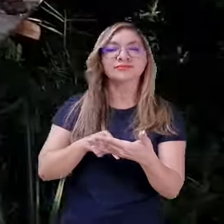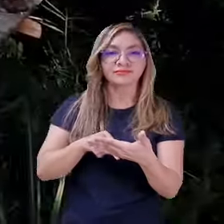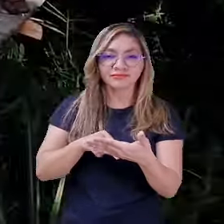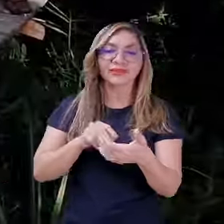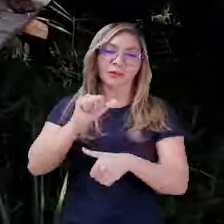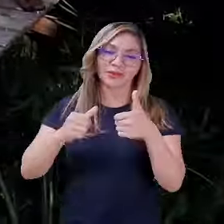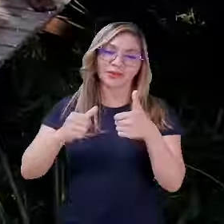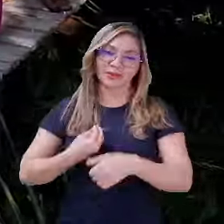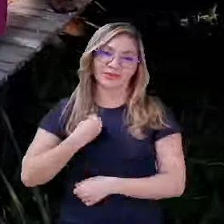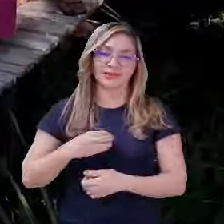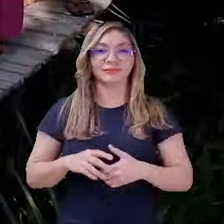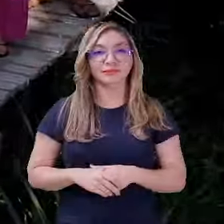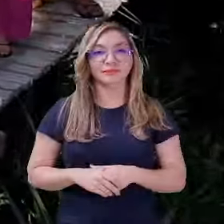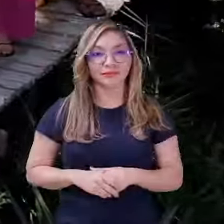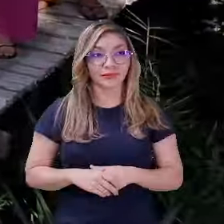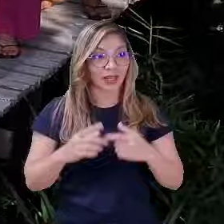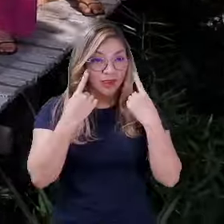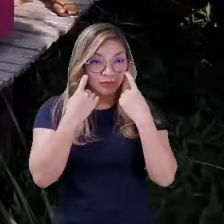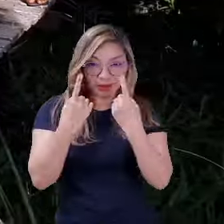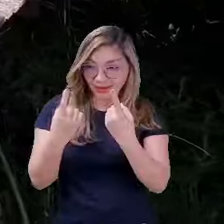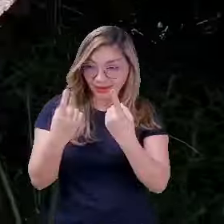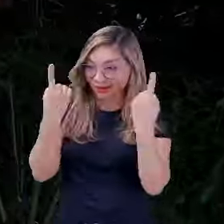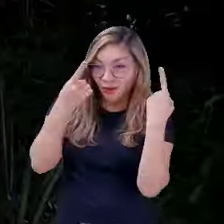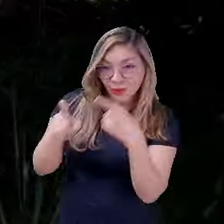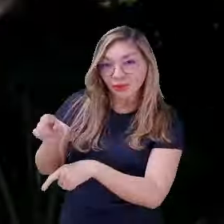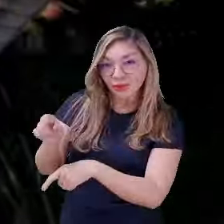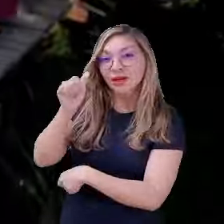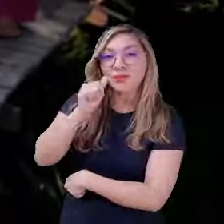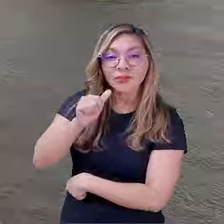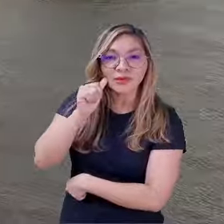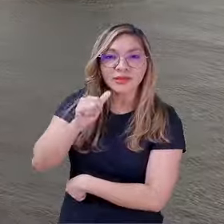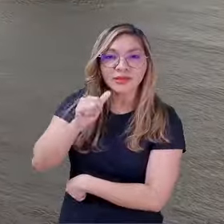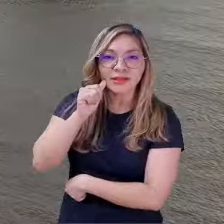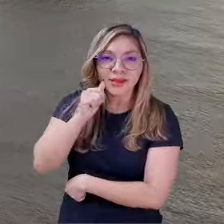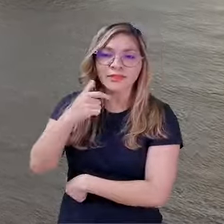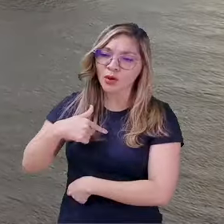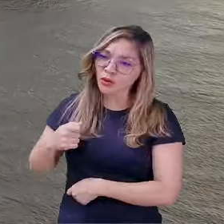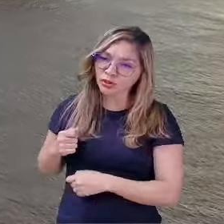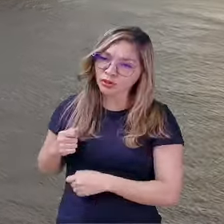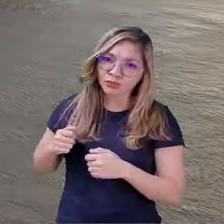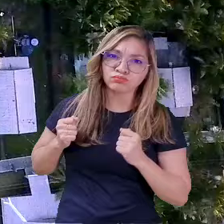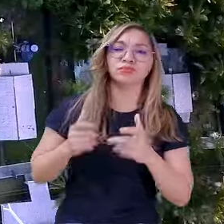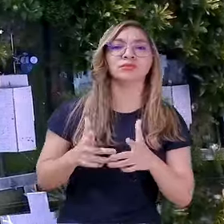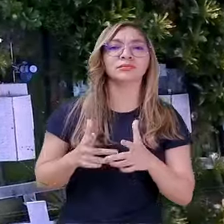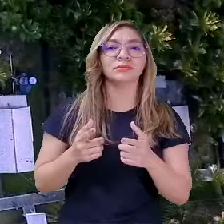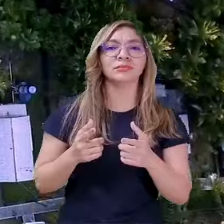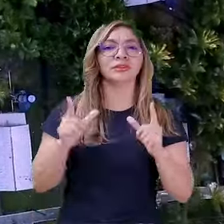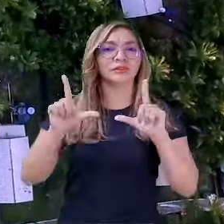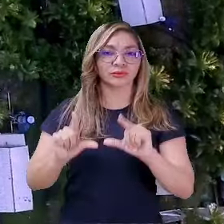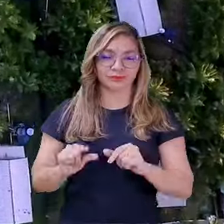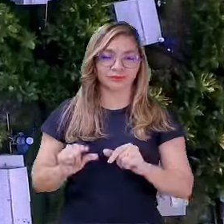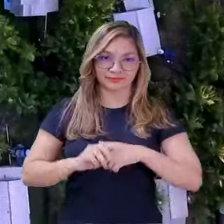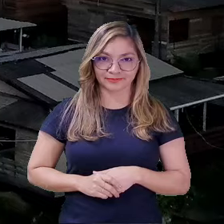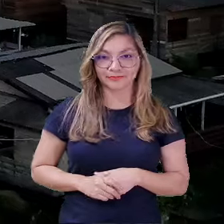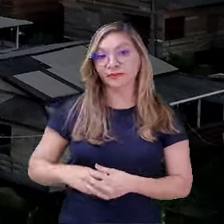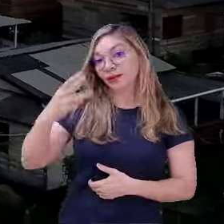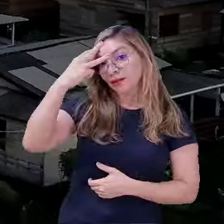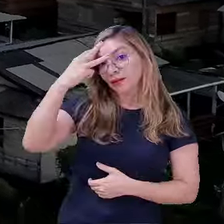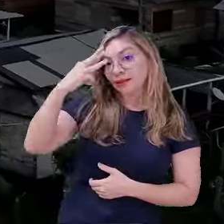A violência contra a mulher é da nossa conta, sim! No terceiro dia da prestação de serviços